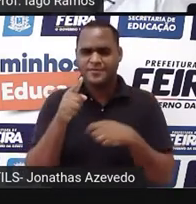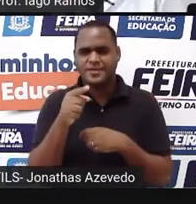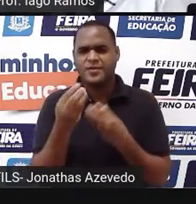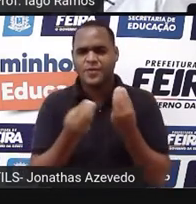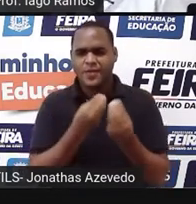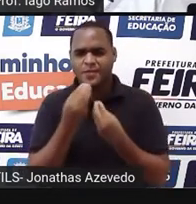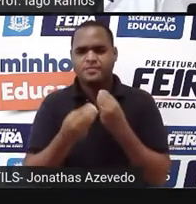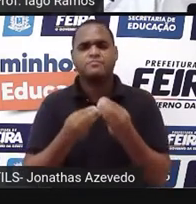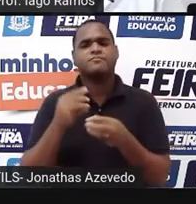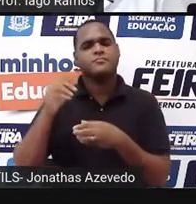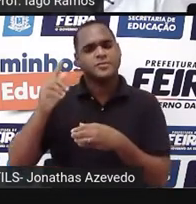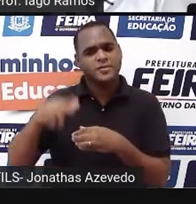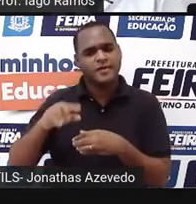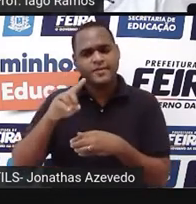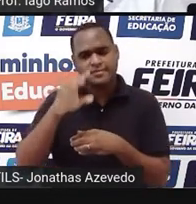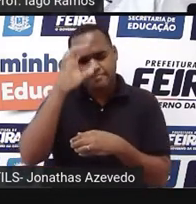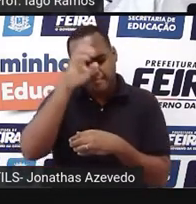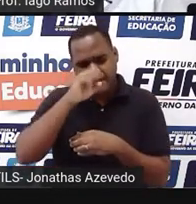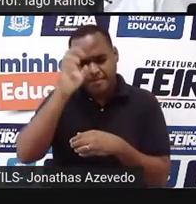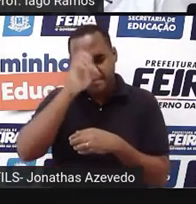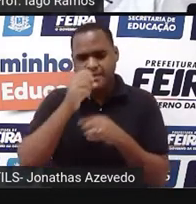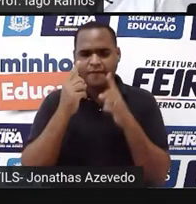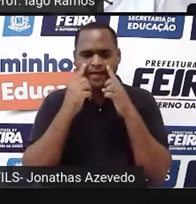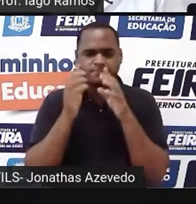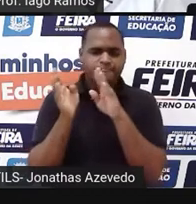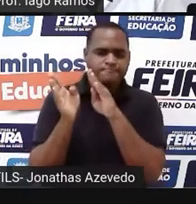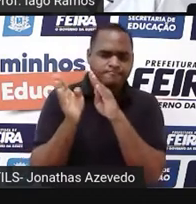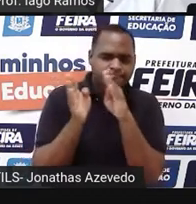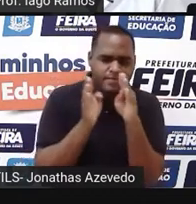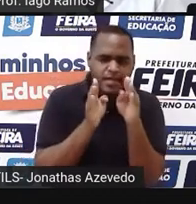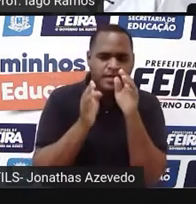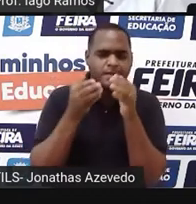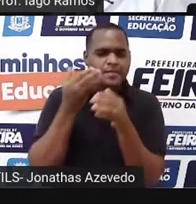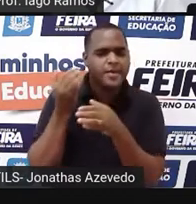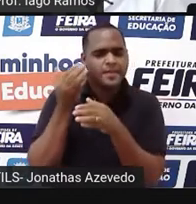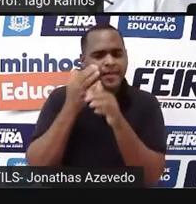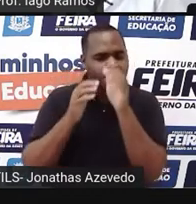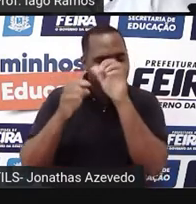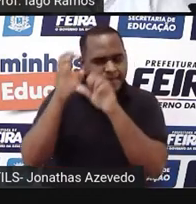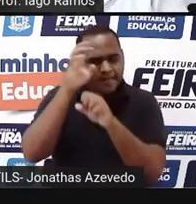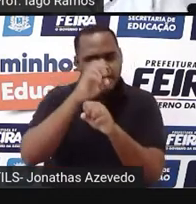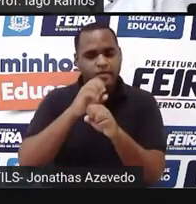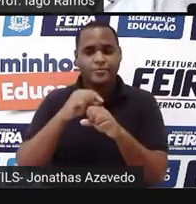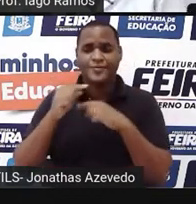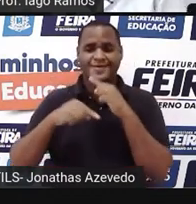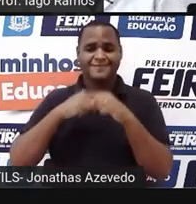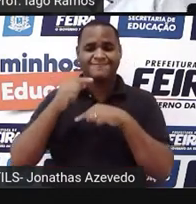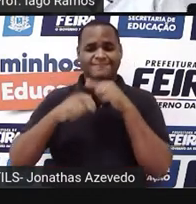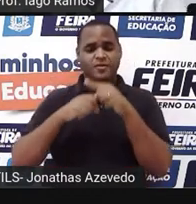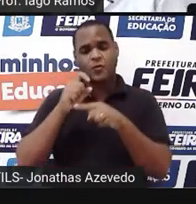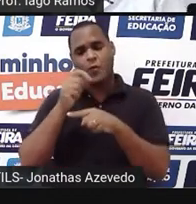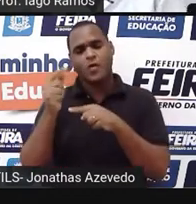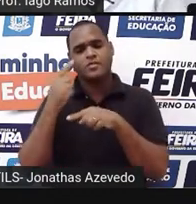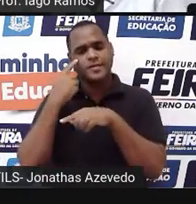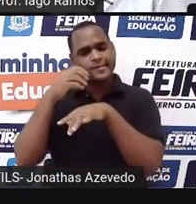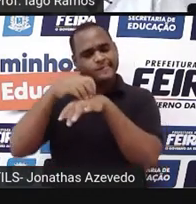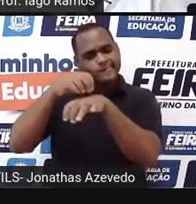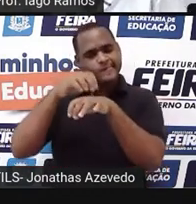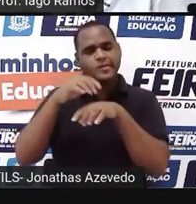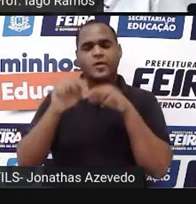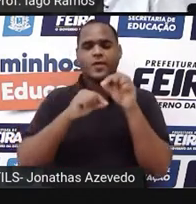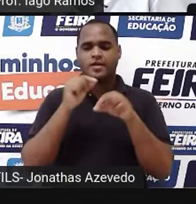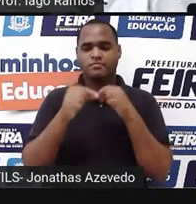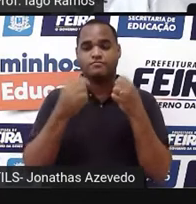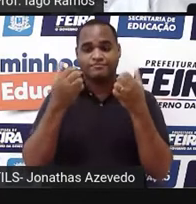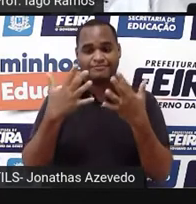de novo, acompanhar essa aula, caso você ainda tenha ficado com dúvida, ou ainda nem acompanhou, quem sabe?